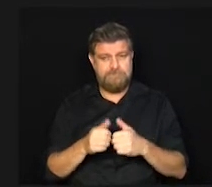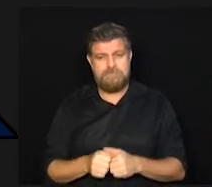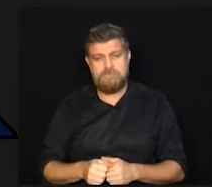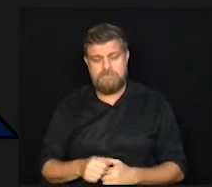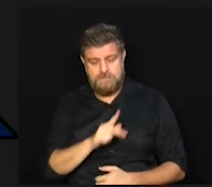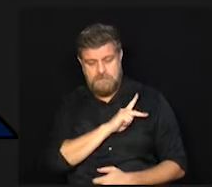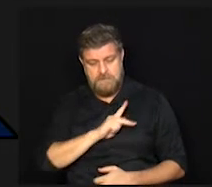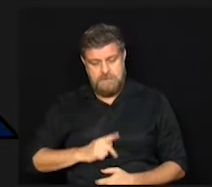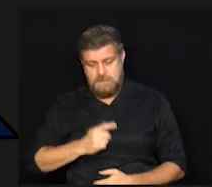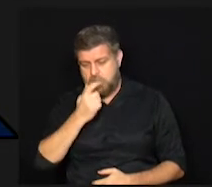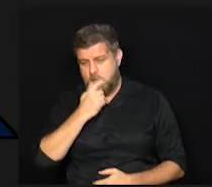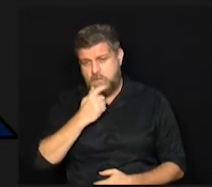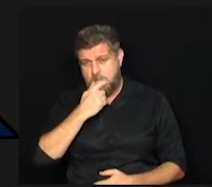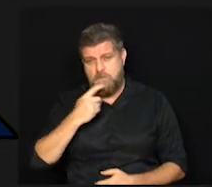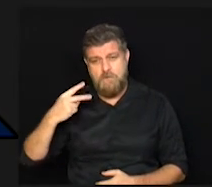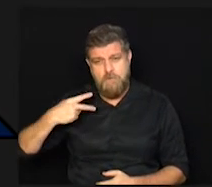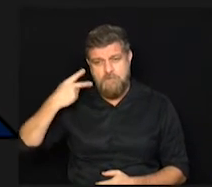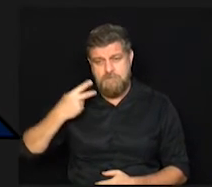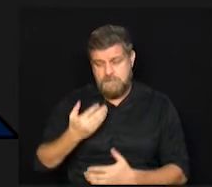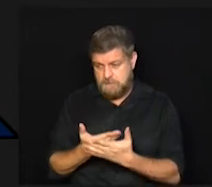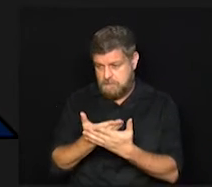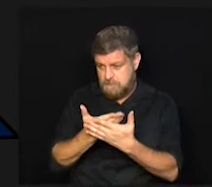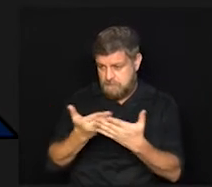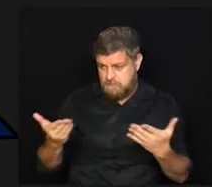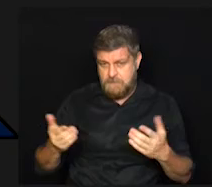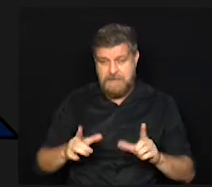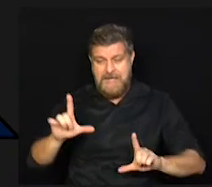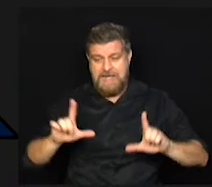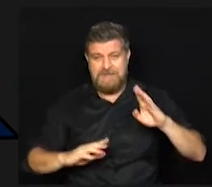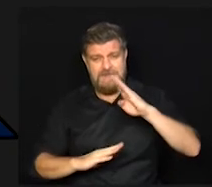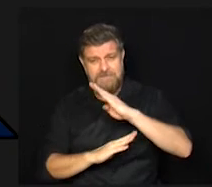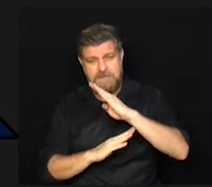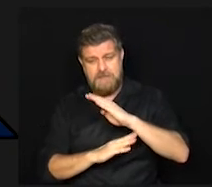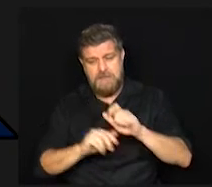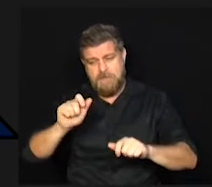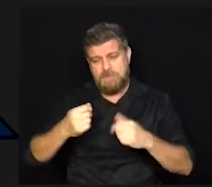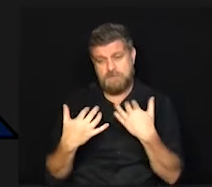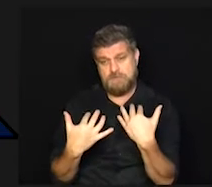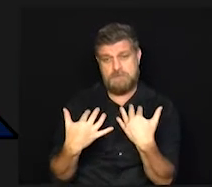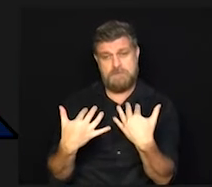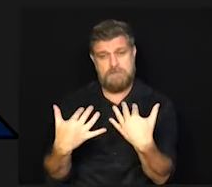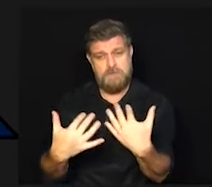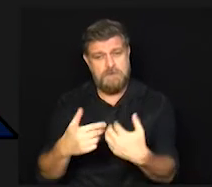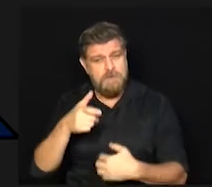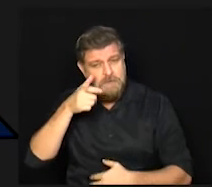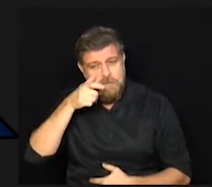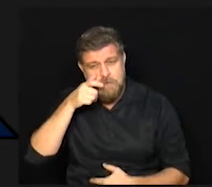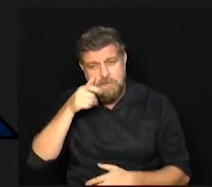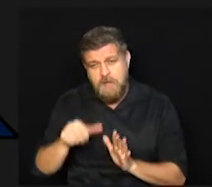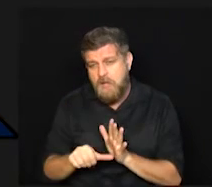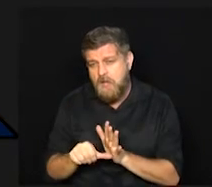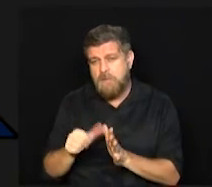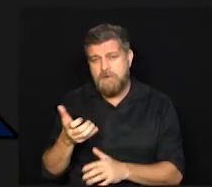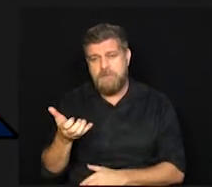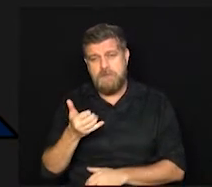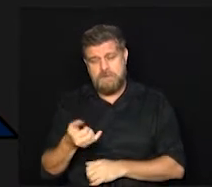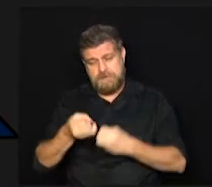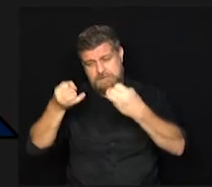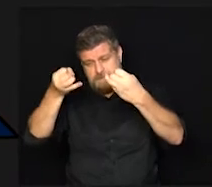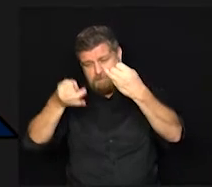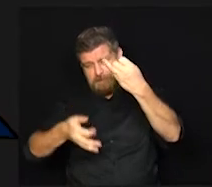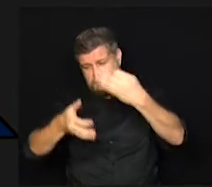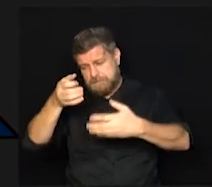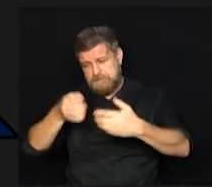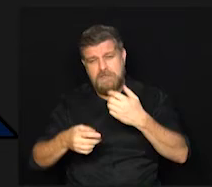os vereadores e vereadoras aqui presentes, a TV Câmara, ao público que nos assiste. Marrom, primeiramente eu queria dizer que